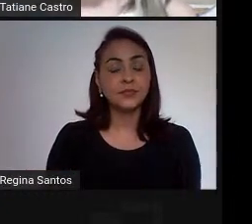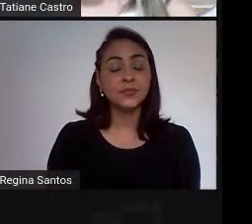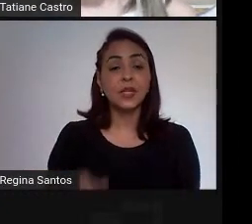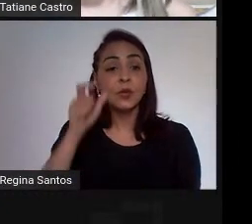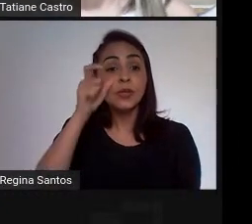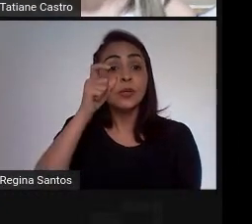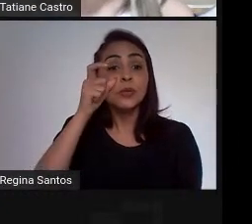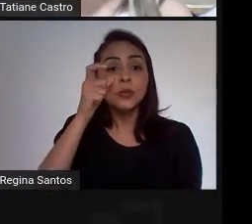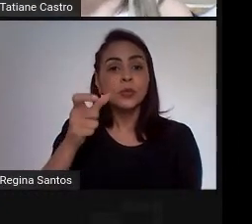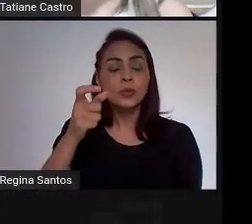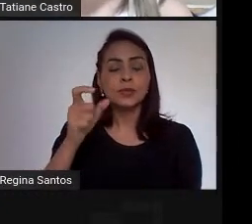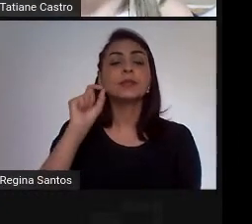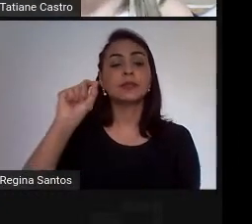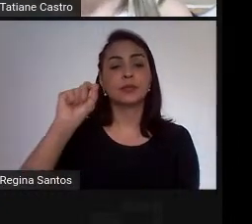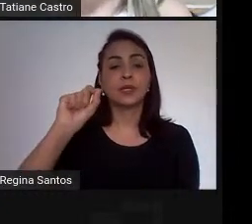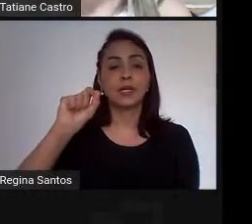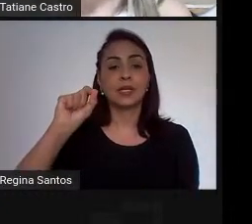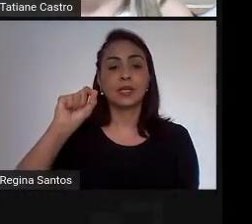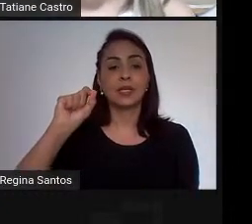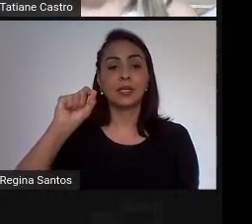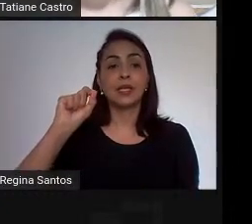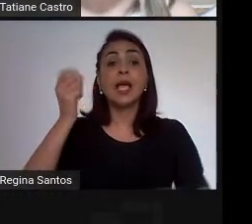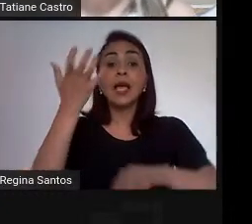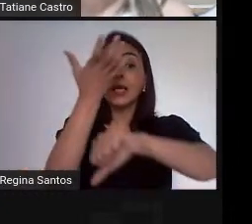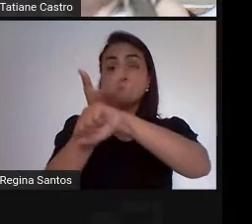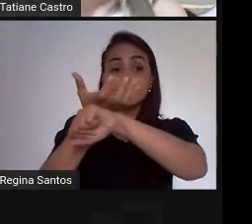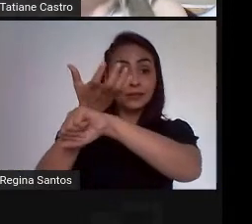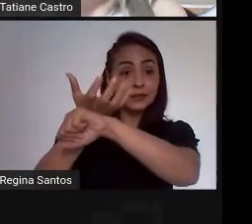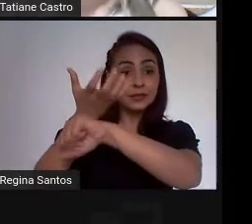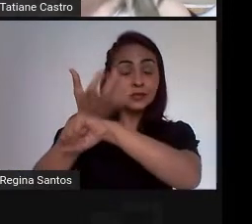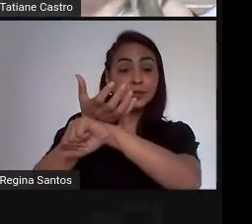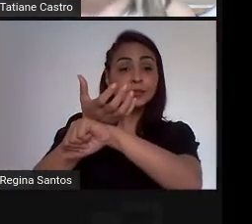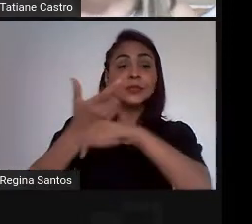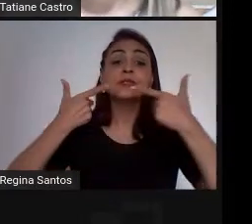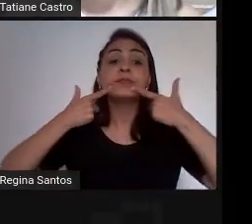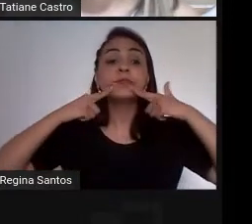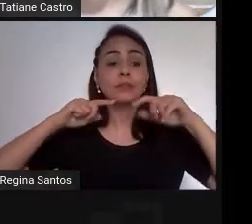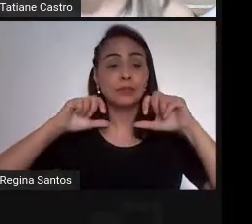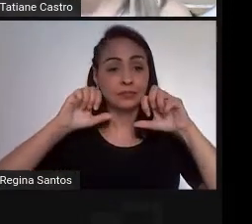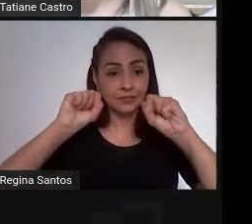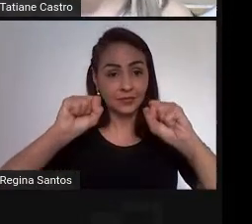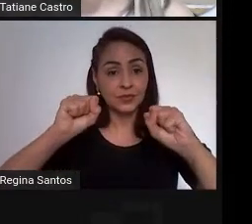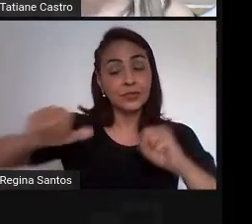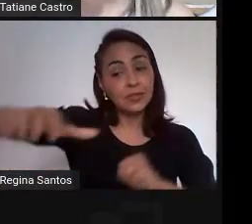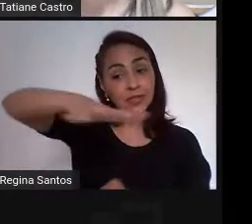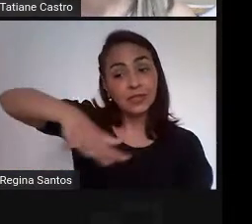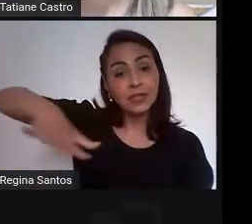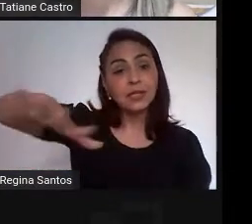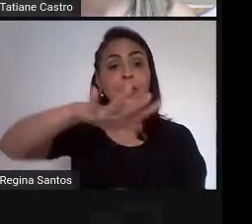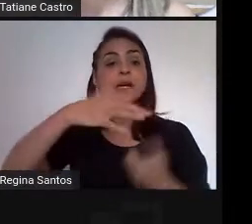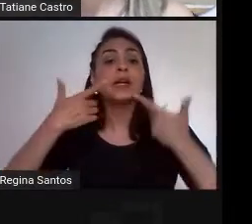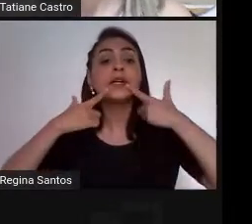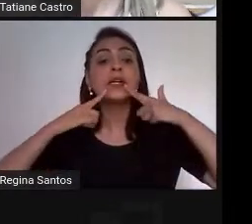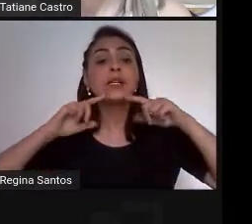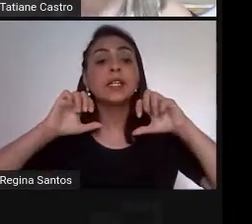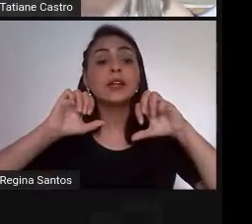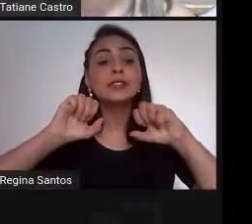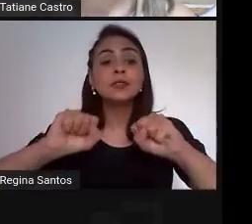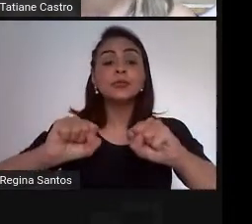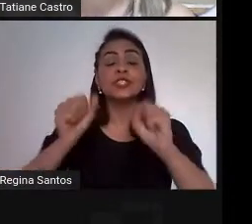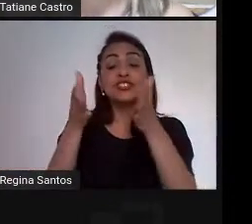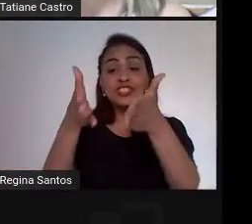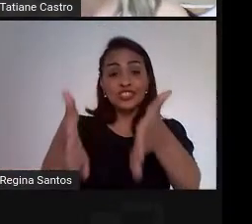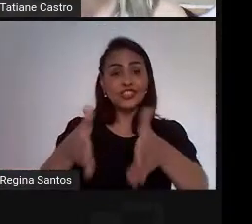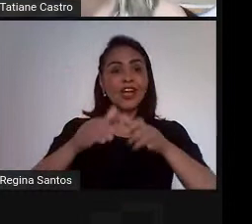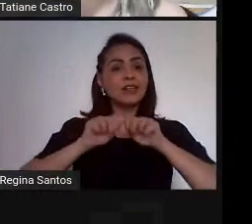é a presença da disciplina linguística, o campo da linguística já tomando seu espaço dentro dessas